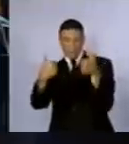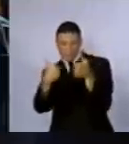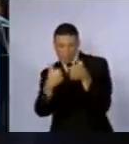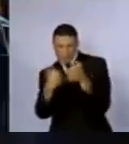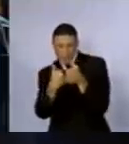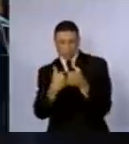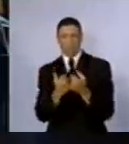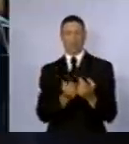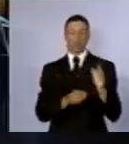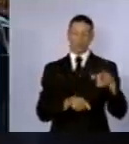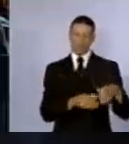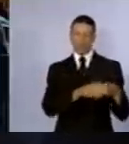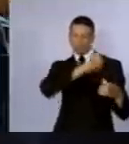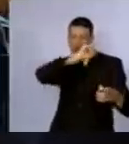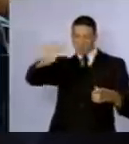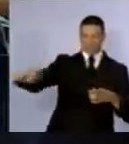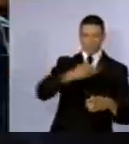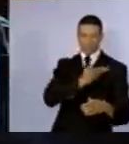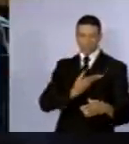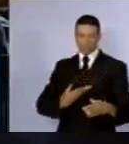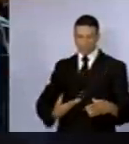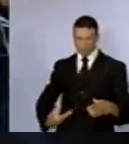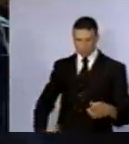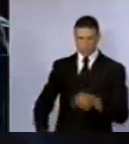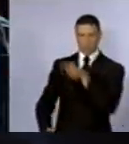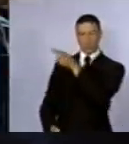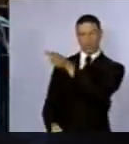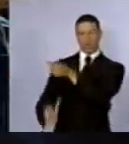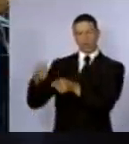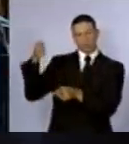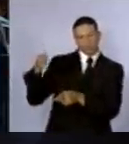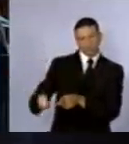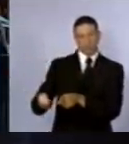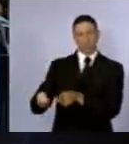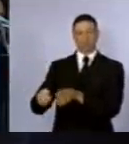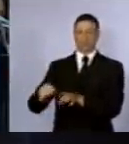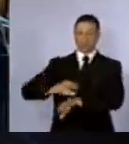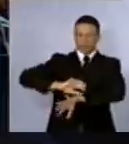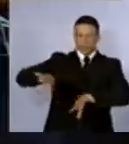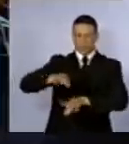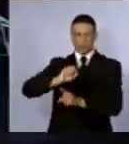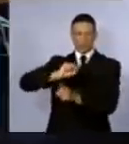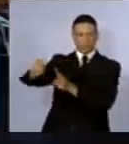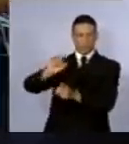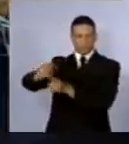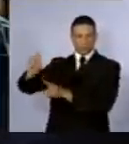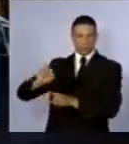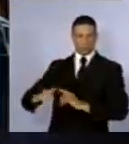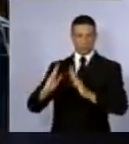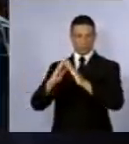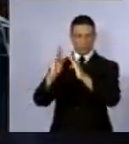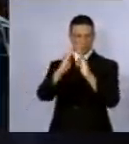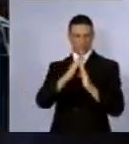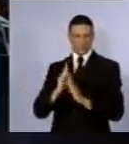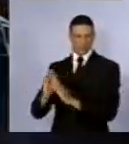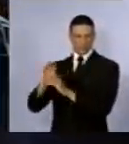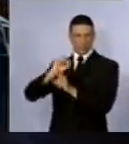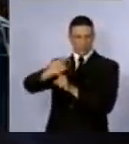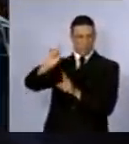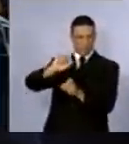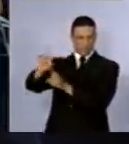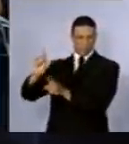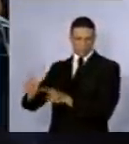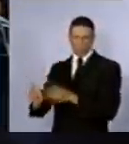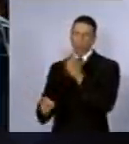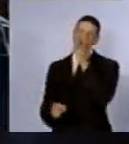com a legislação. E ao poder público cabe tomar as medidas para fazer a desocupação. É mais ou menos um caso parecido com as